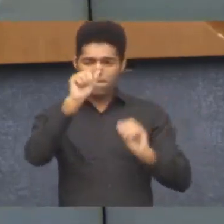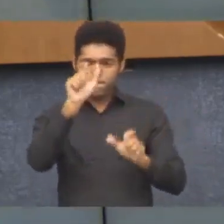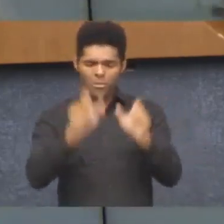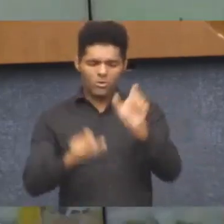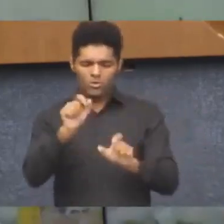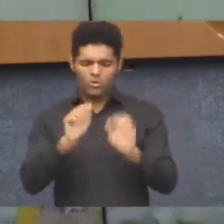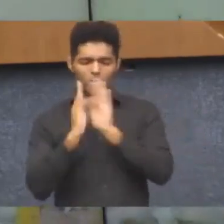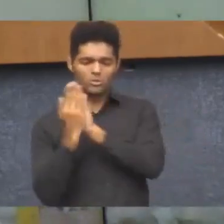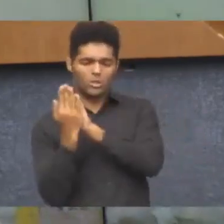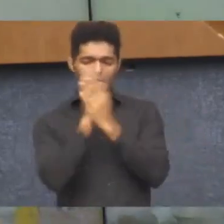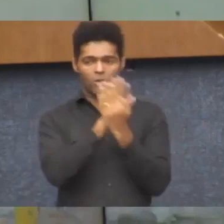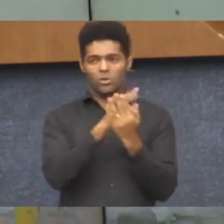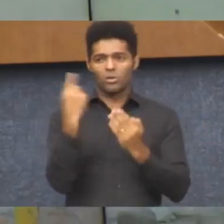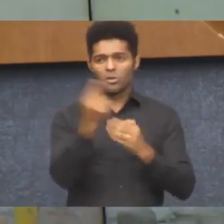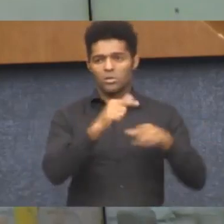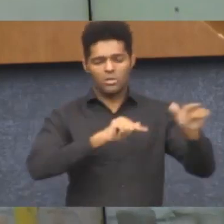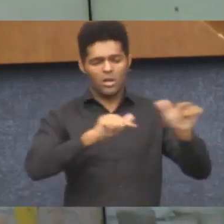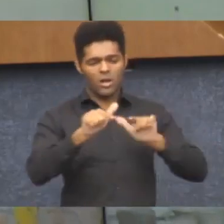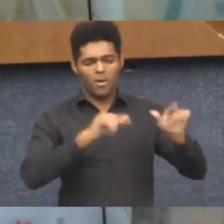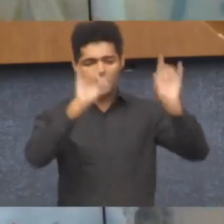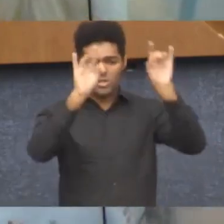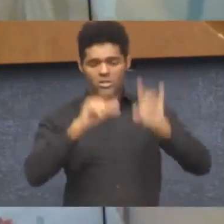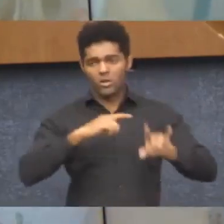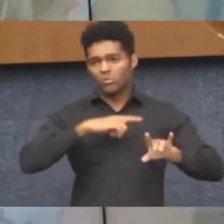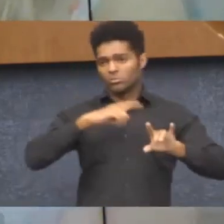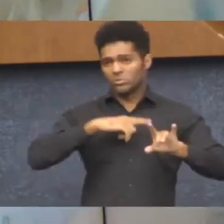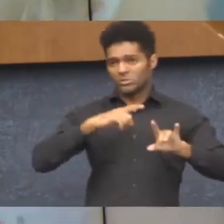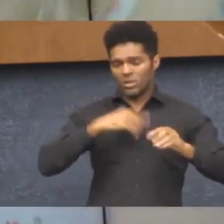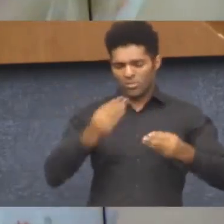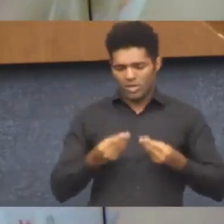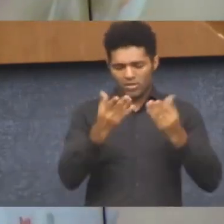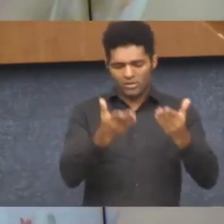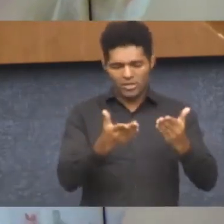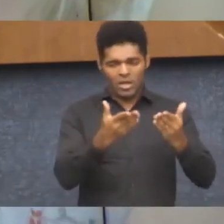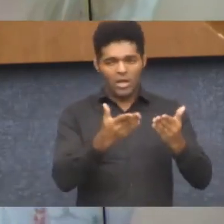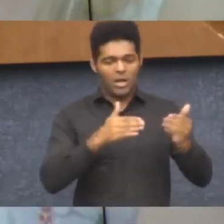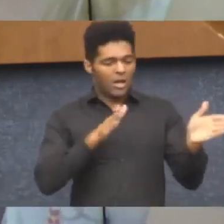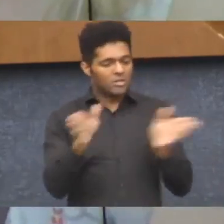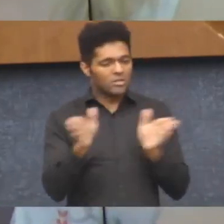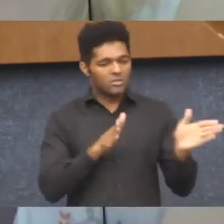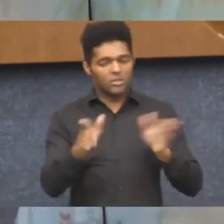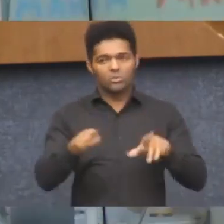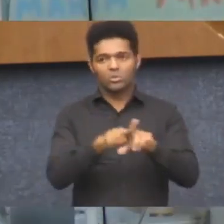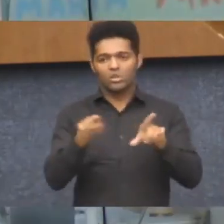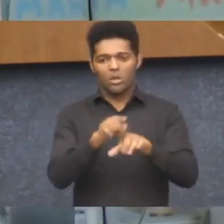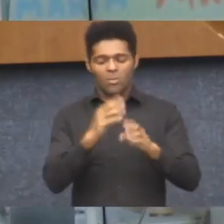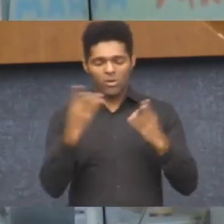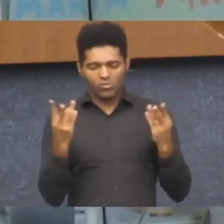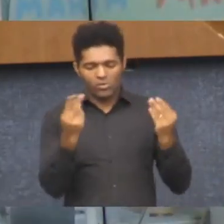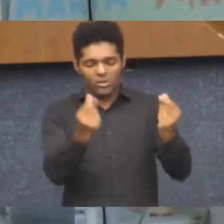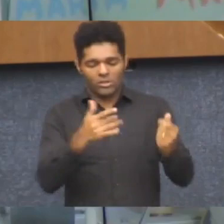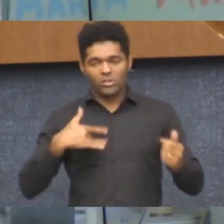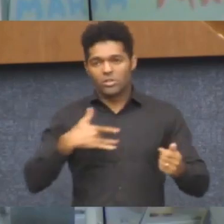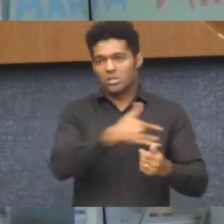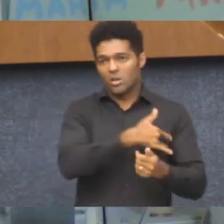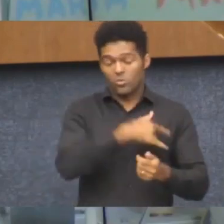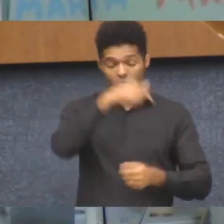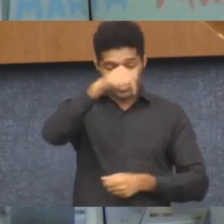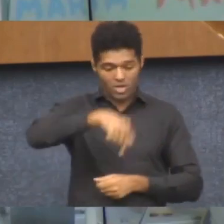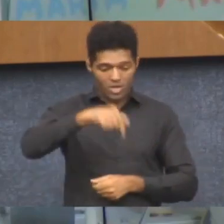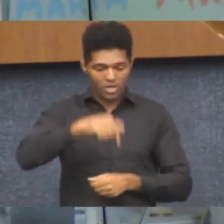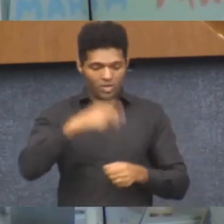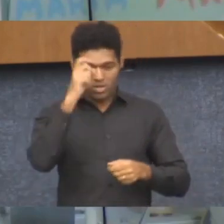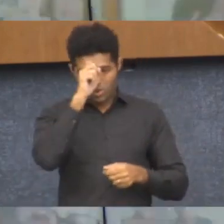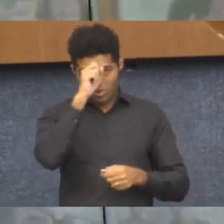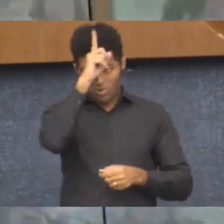trabalho especial para garantir acesso, para garantir melhores qualidades de assistência à saúde. Aqui no Novo Arão Reis, a